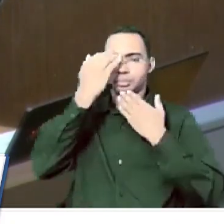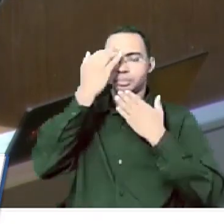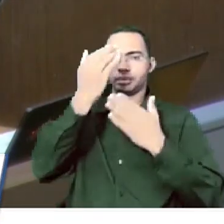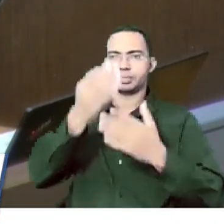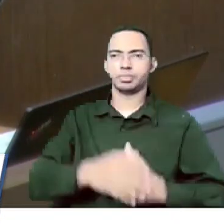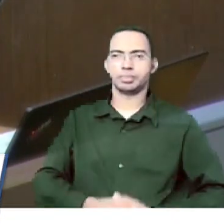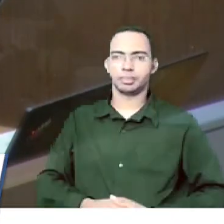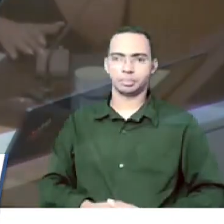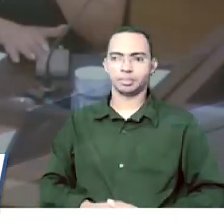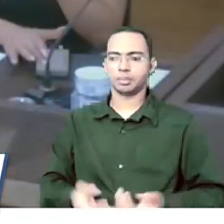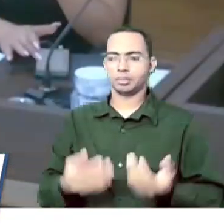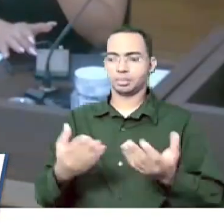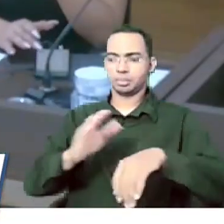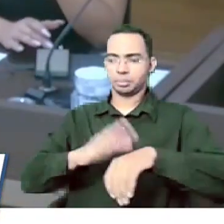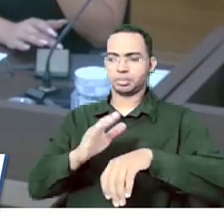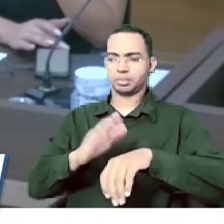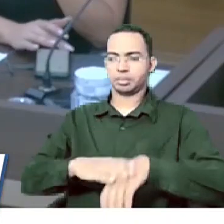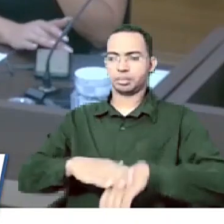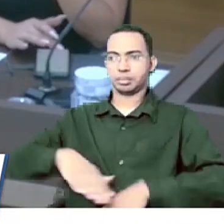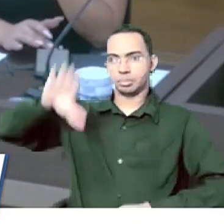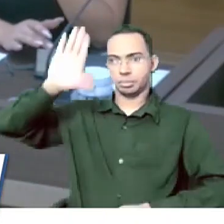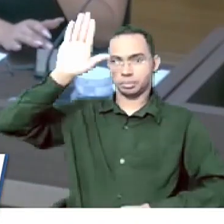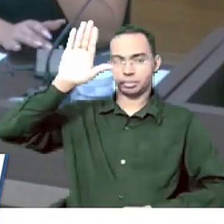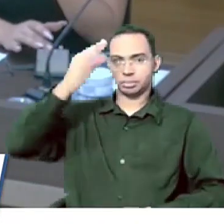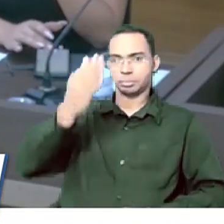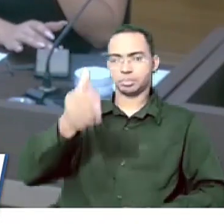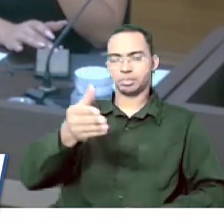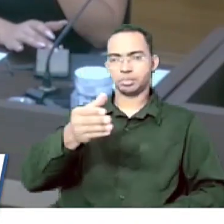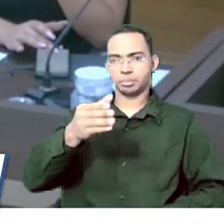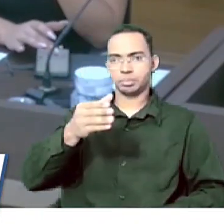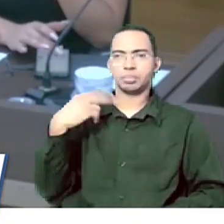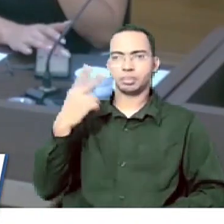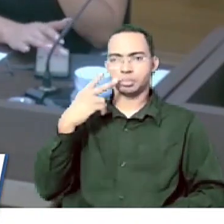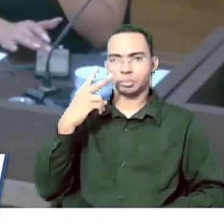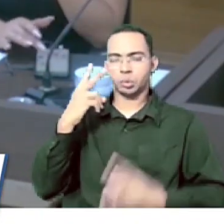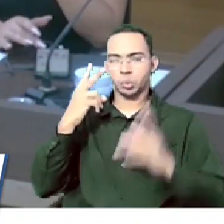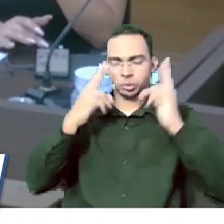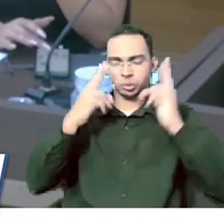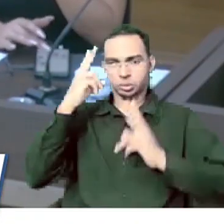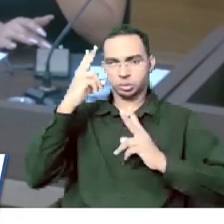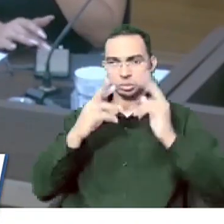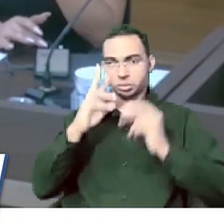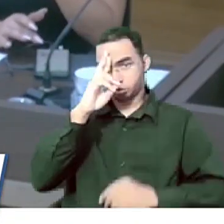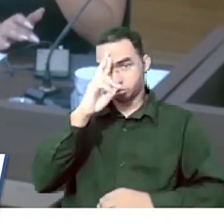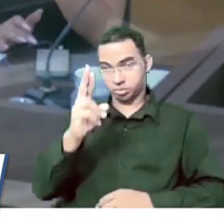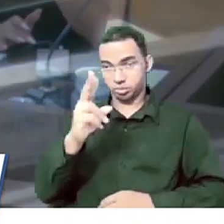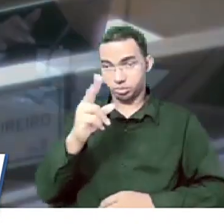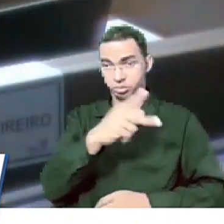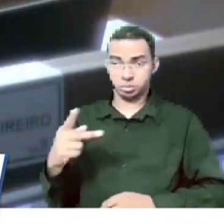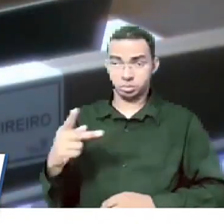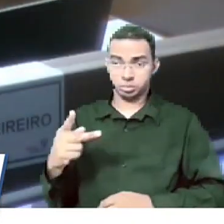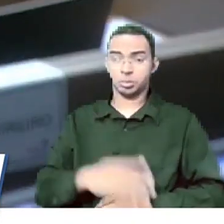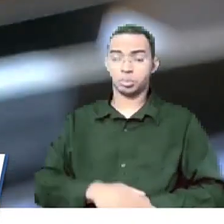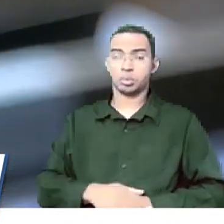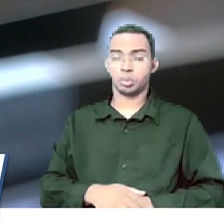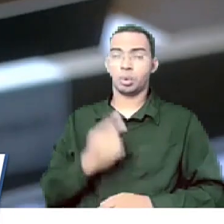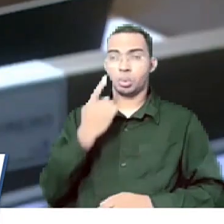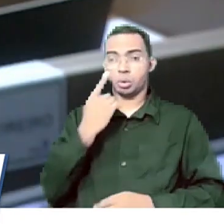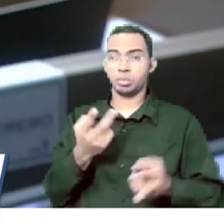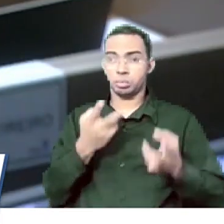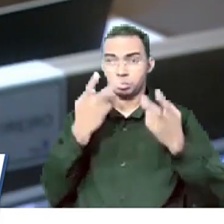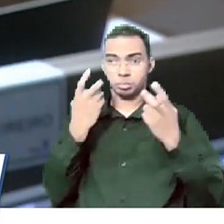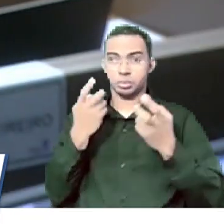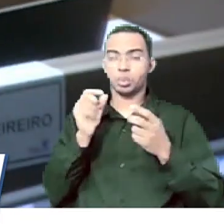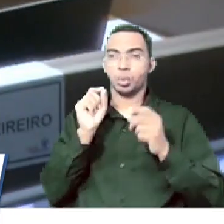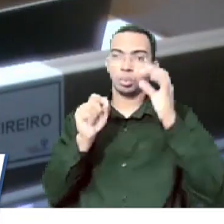palavra plenário. Peço a palavra, senhor presidente. Palavra vereador Zezinho Cabeleireiro. Senhor presidente, o que a gente nota que a empresa São